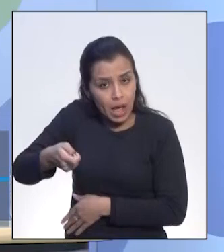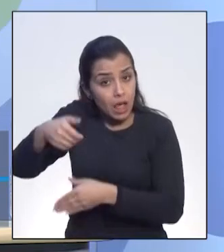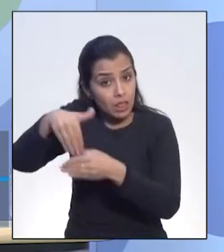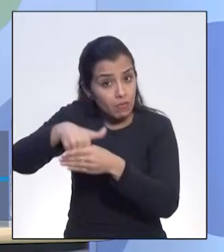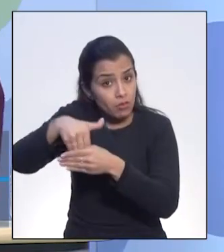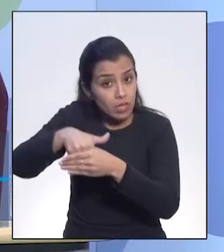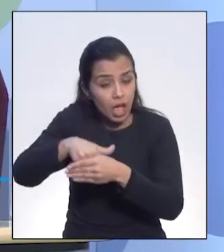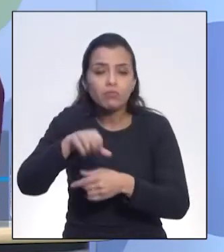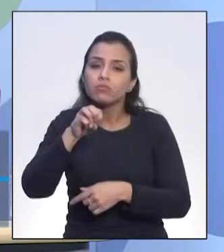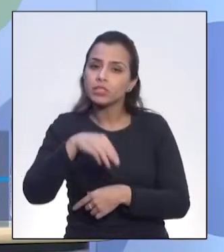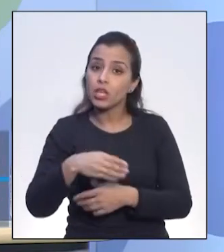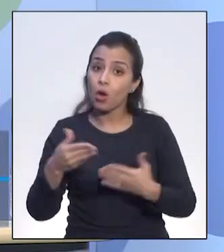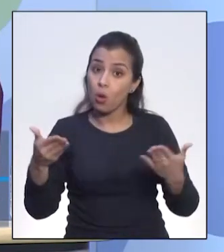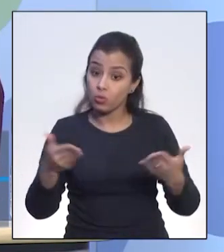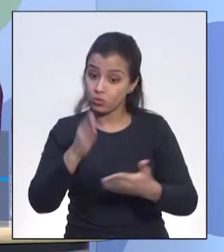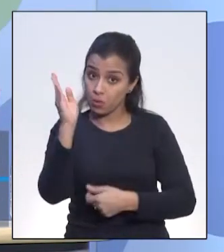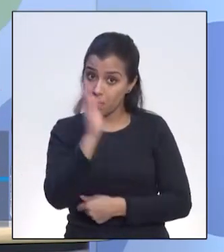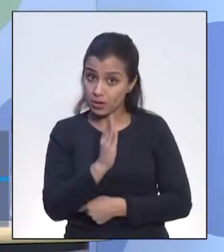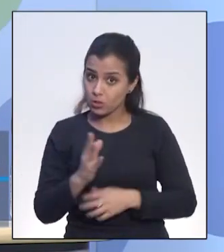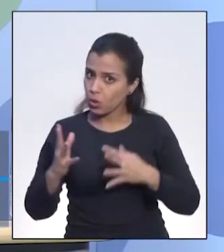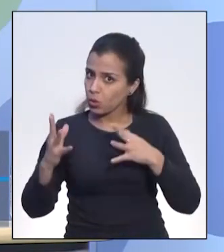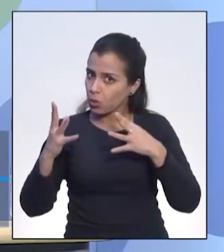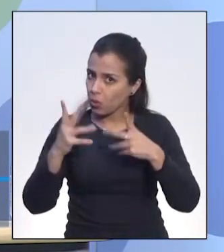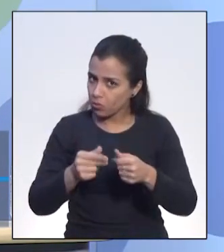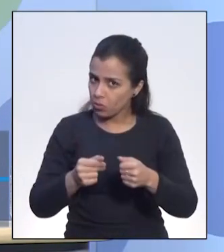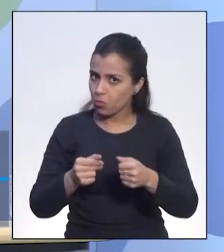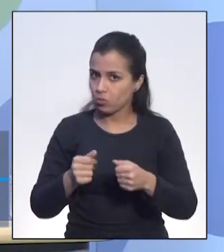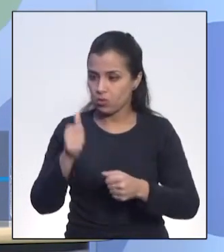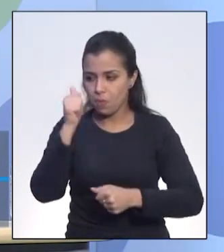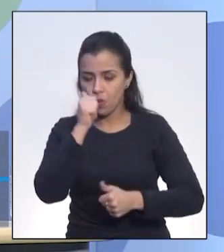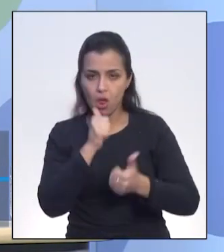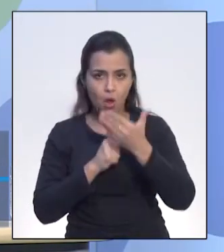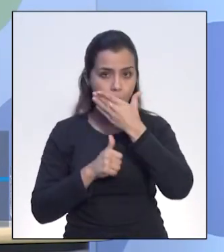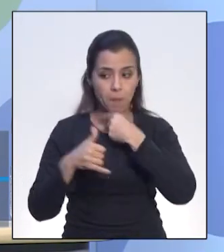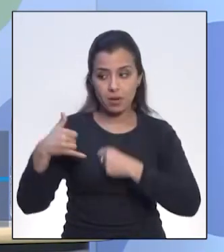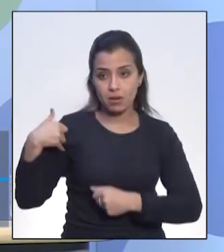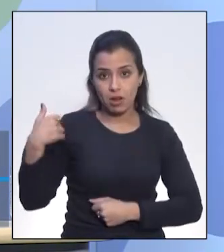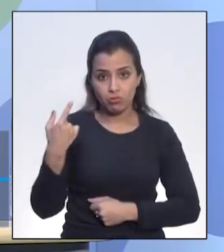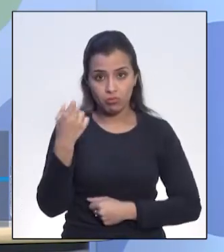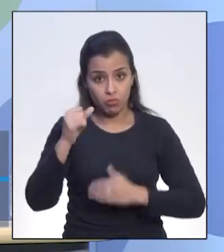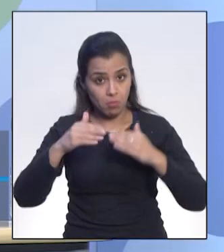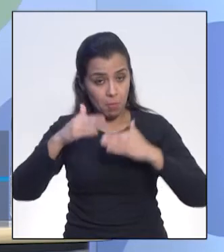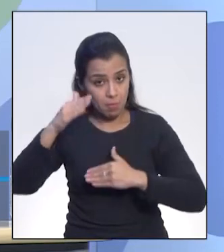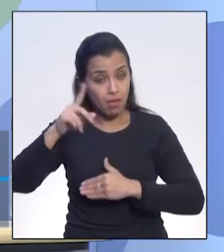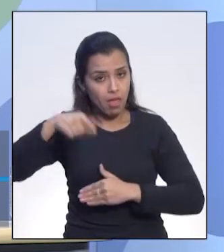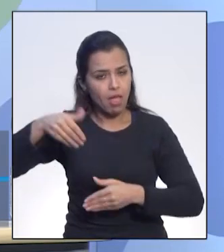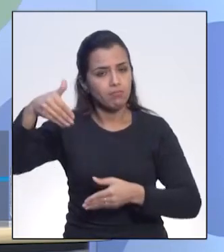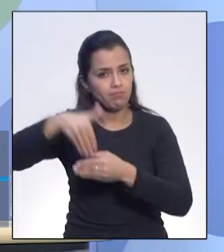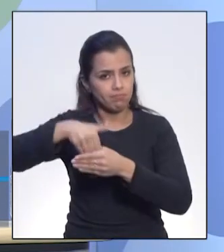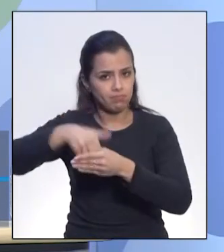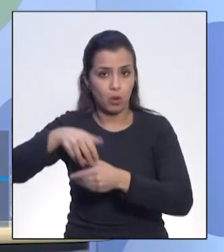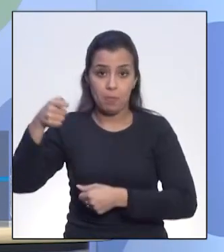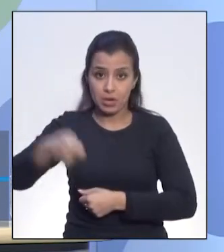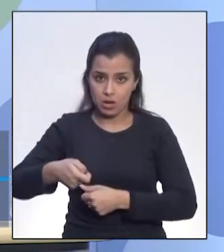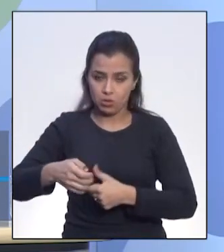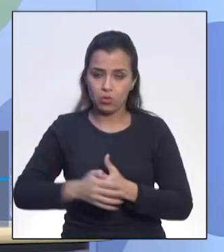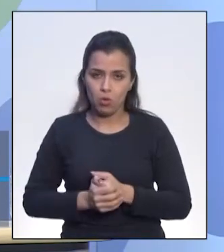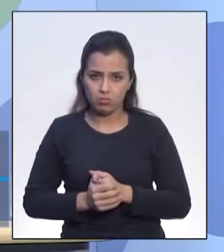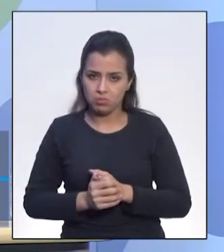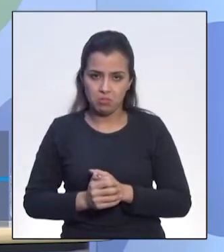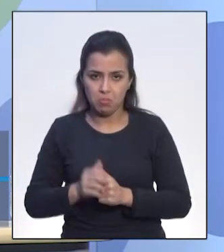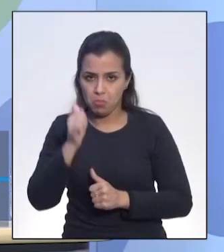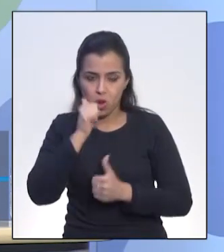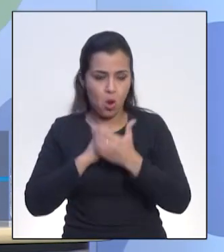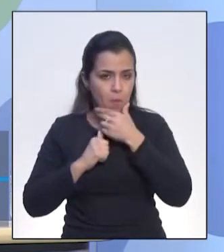Sim, hoje todo cidadão brasileiro maior de 18 anos é obrigatório o voto, tá? Então, isso não tem essa